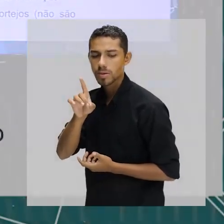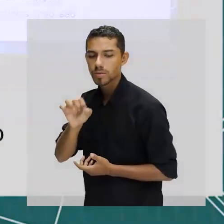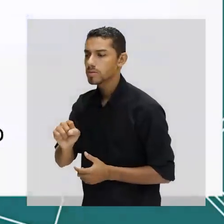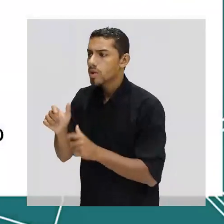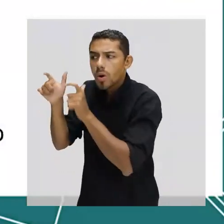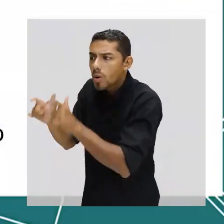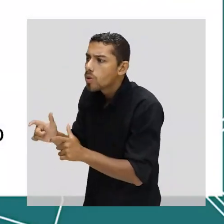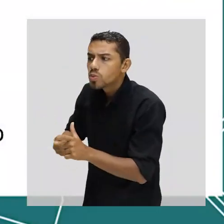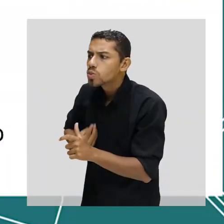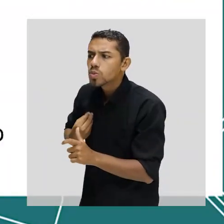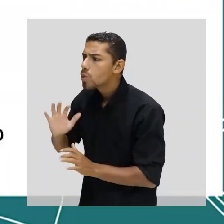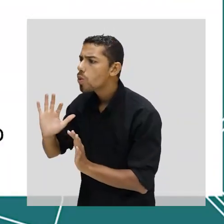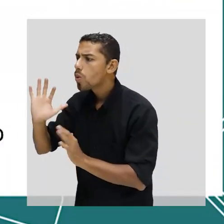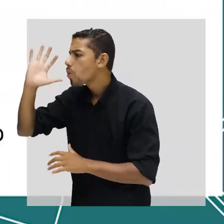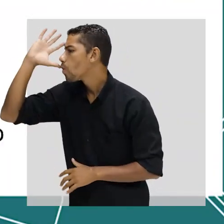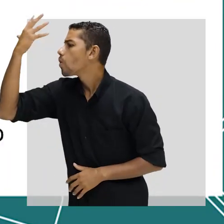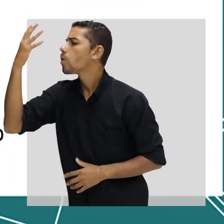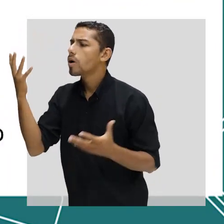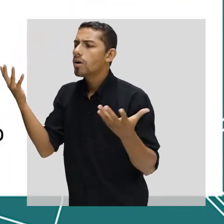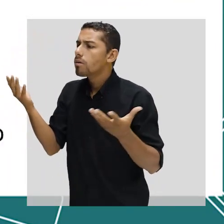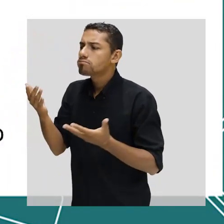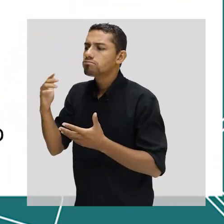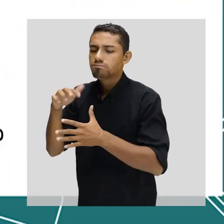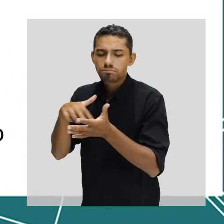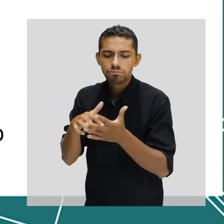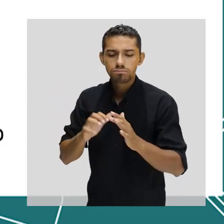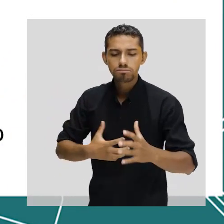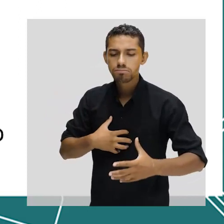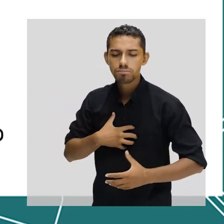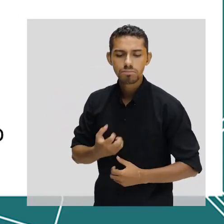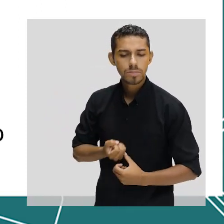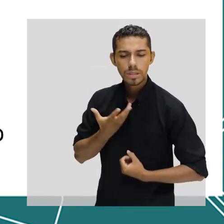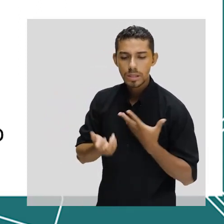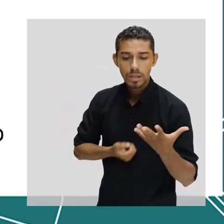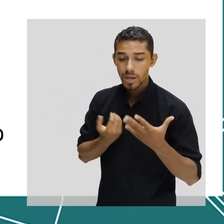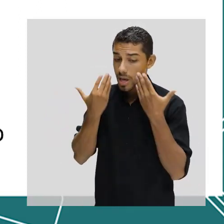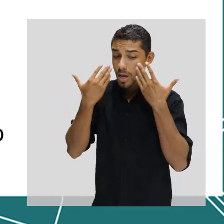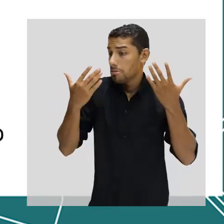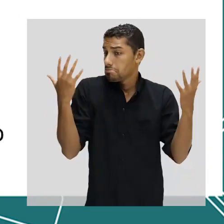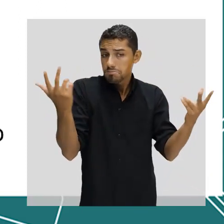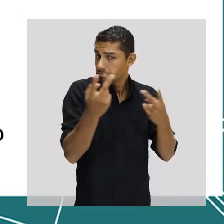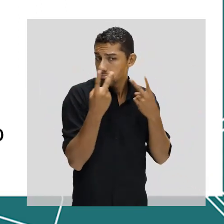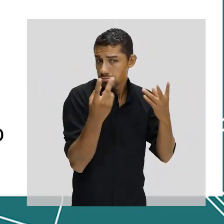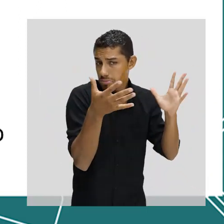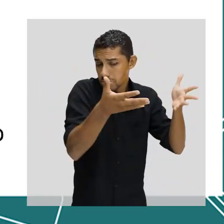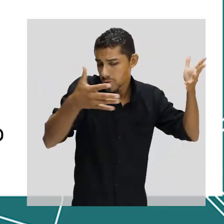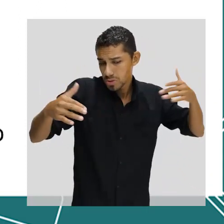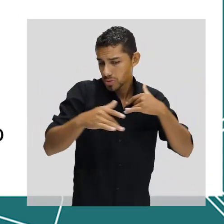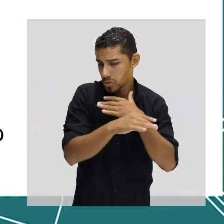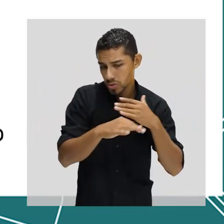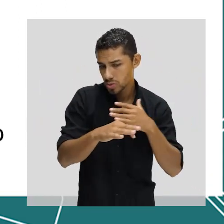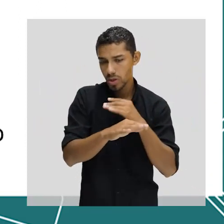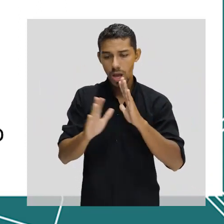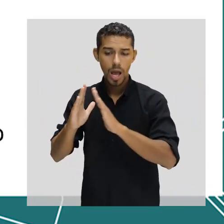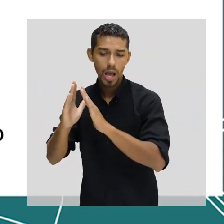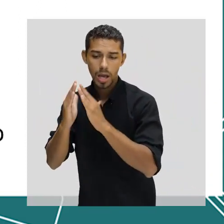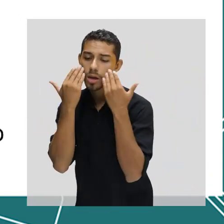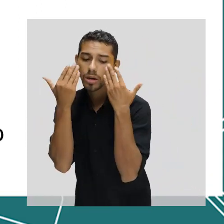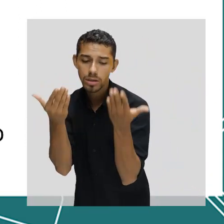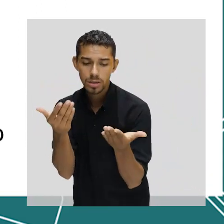Onde acontecem essas danças dramáticas? Ar livre, em frente às casas das pessoas que gostam, em áreas específicas,